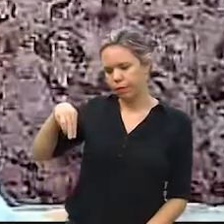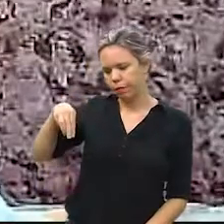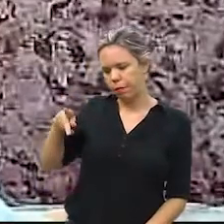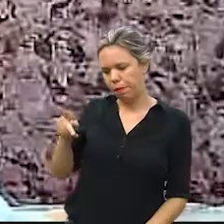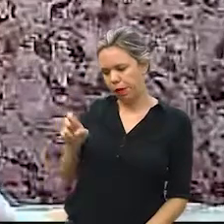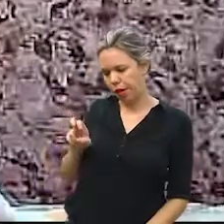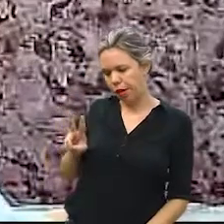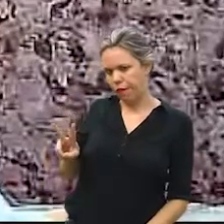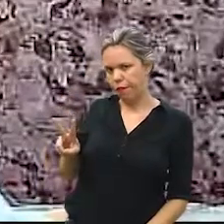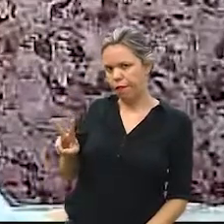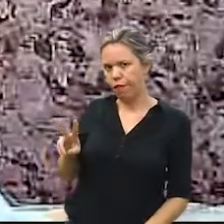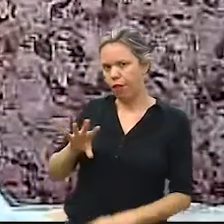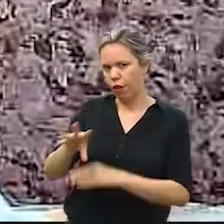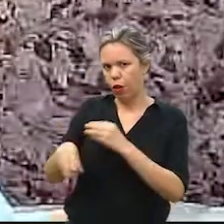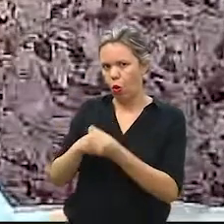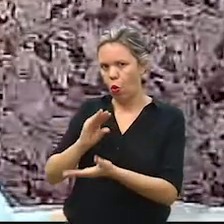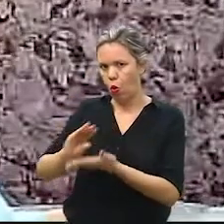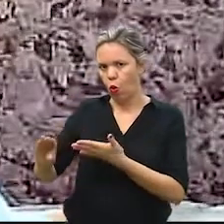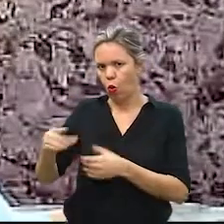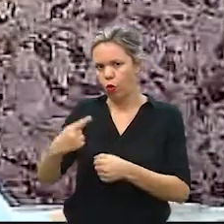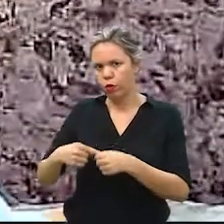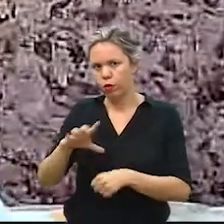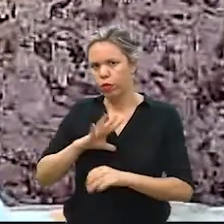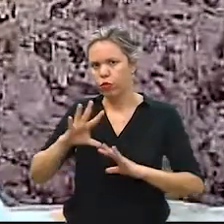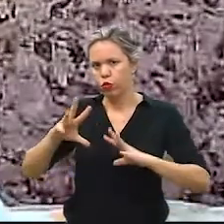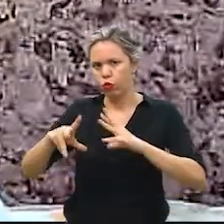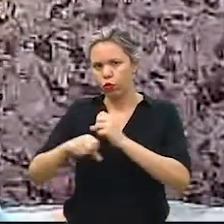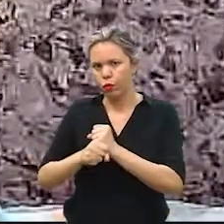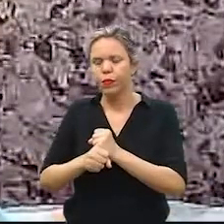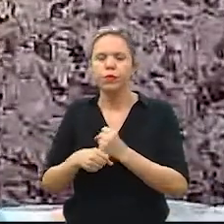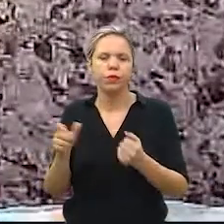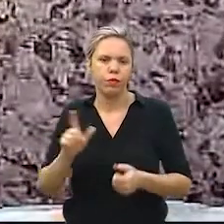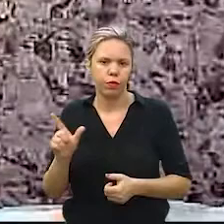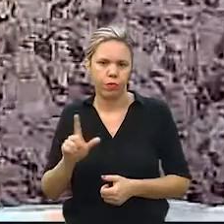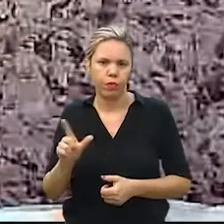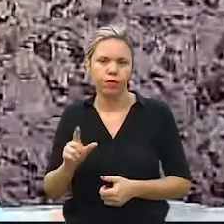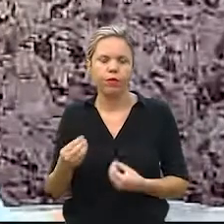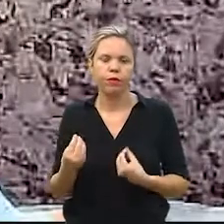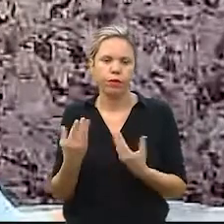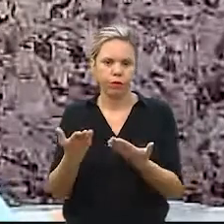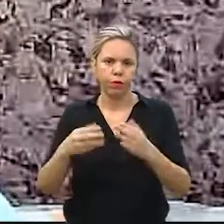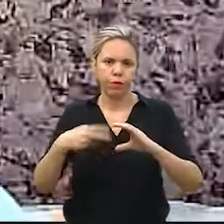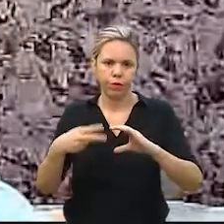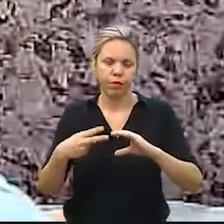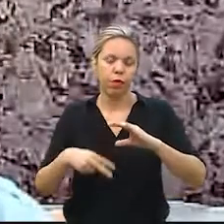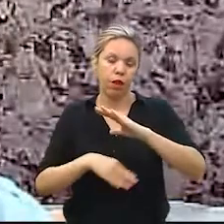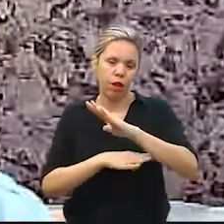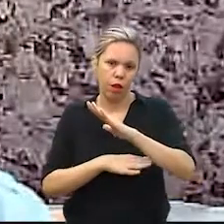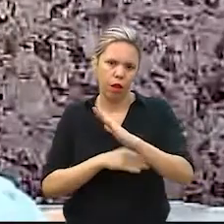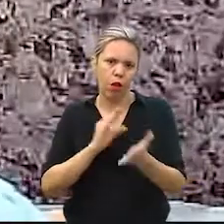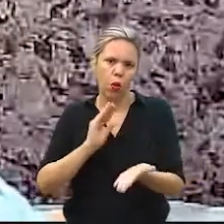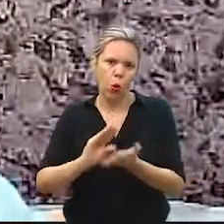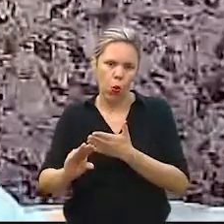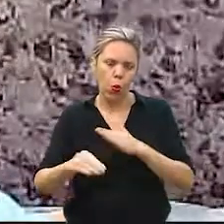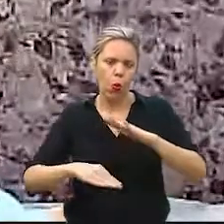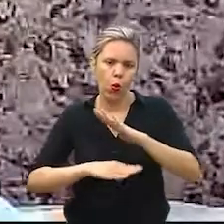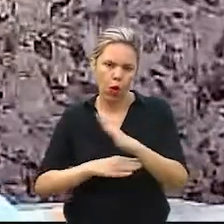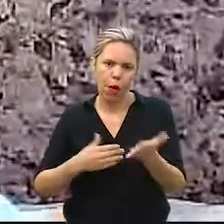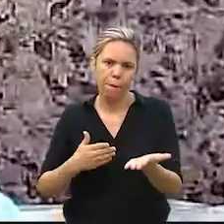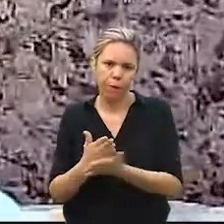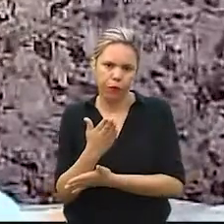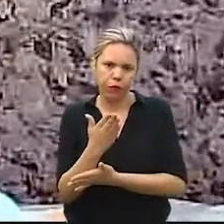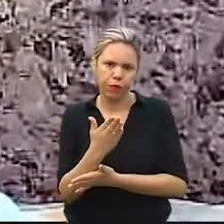Então, compõe o orçamento municipal, todos eles. É claro que quando a gente manda para a Câmara, o orçamento da Câmara é aprovado